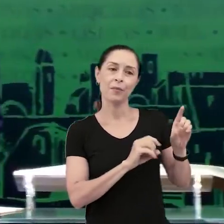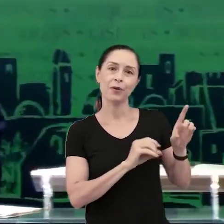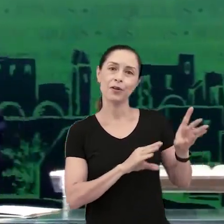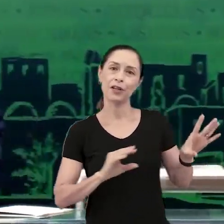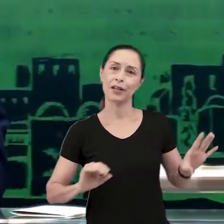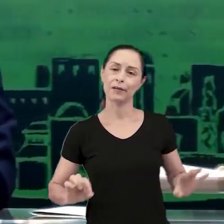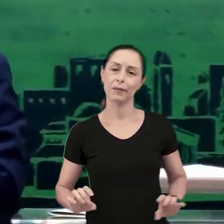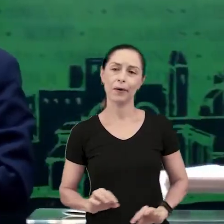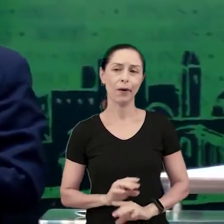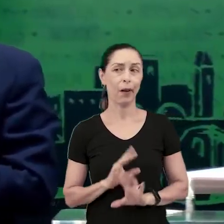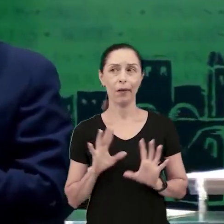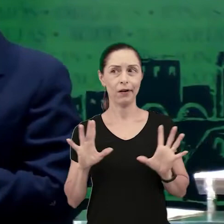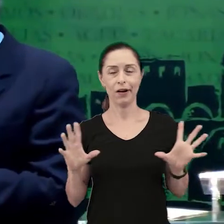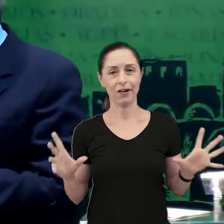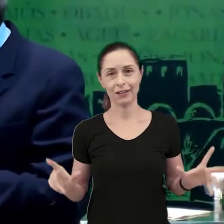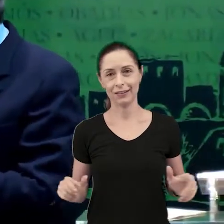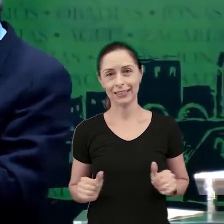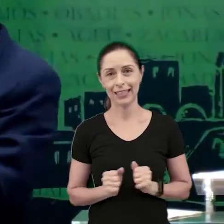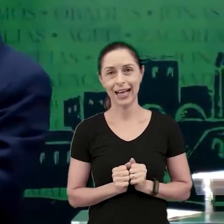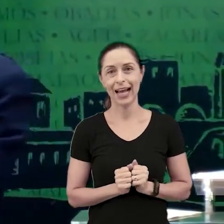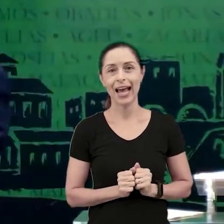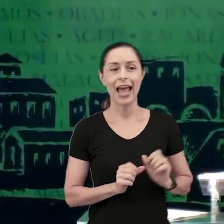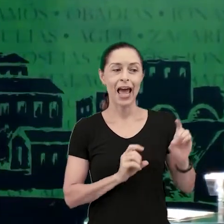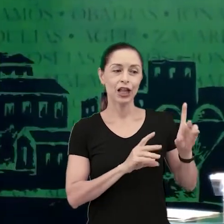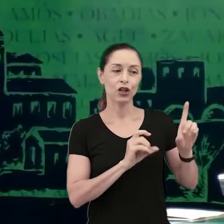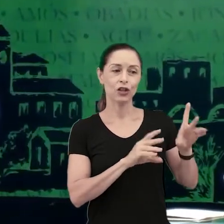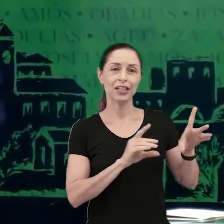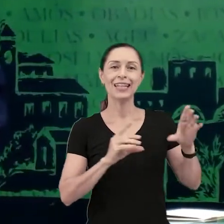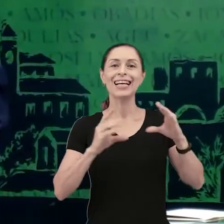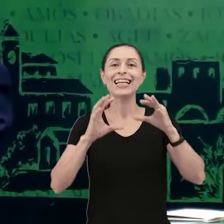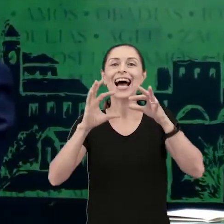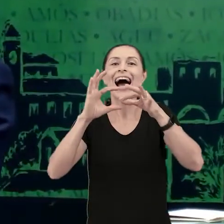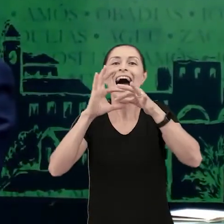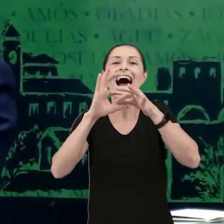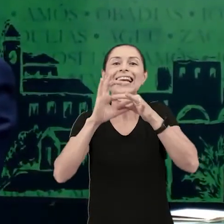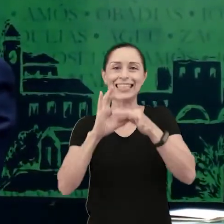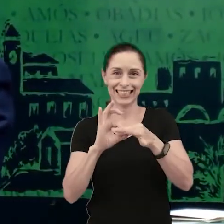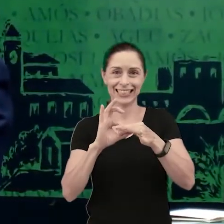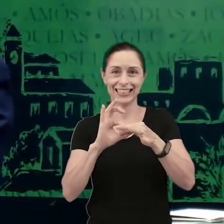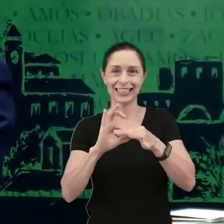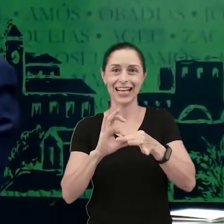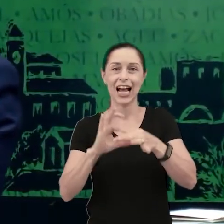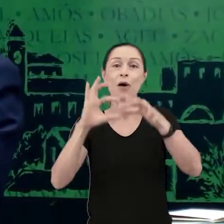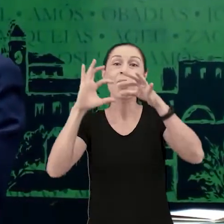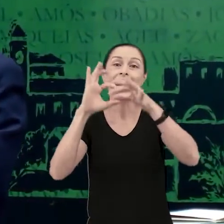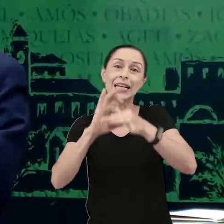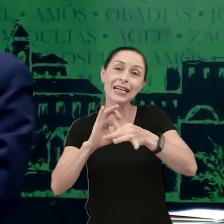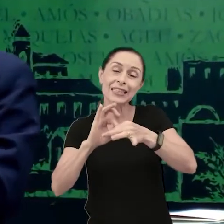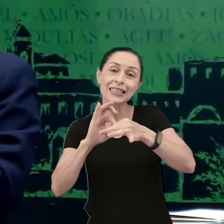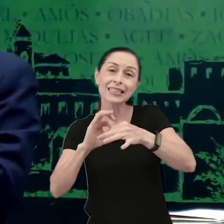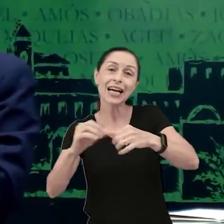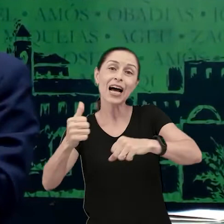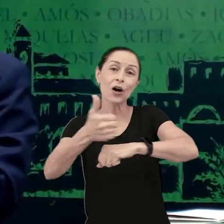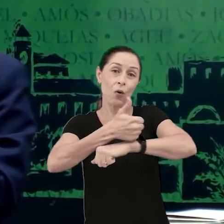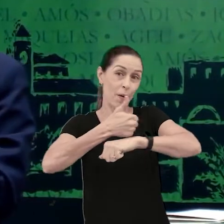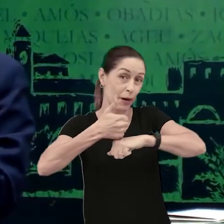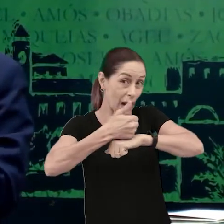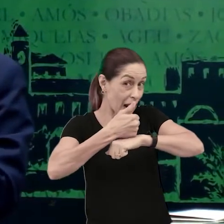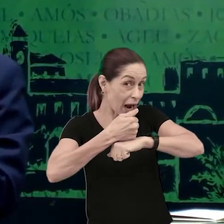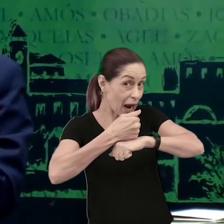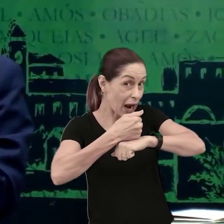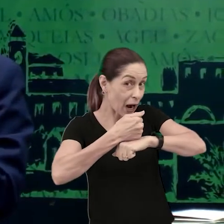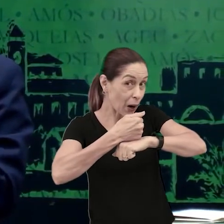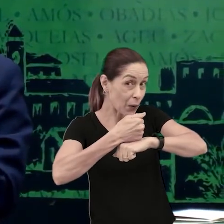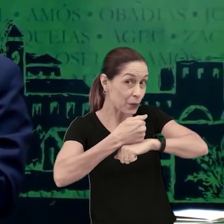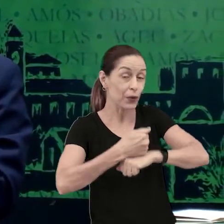nós temos, é a doutrina da aliança, né? Deus fez uma aliança com Abraão, uma aliança eterna, ser o Deus dele e o